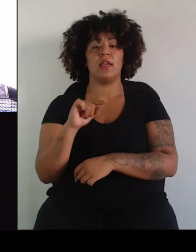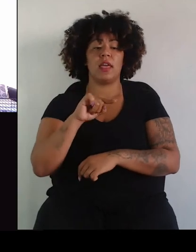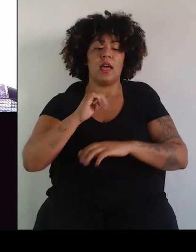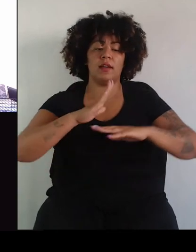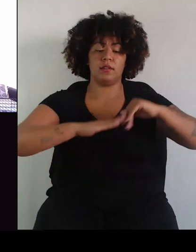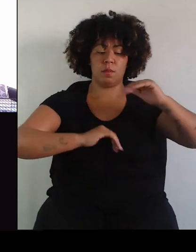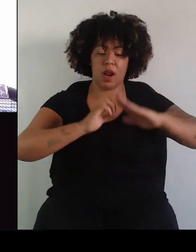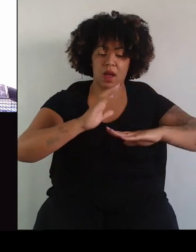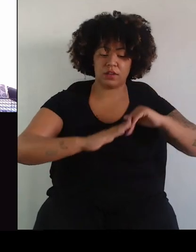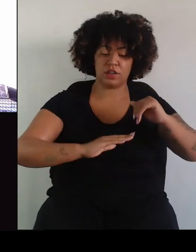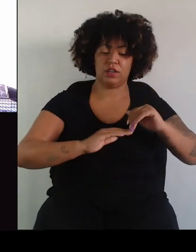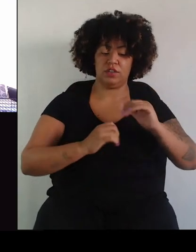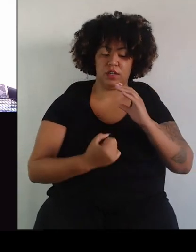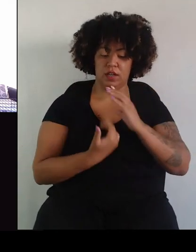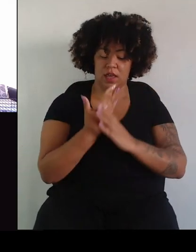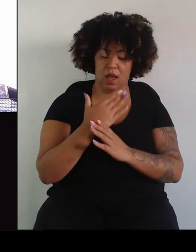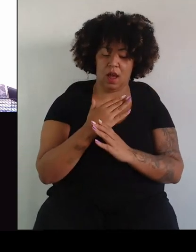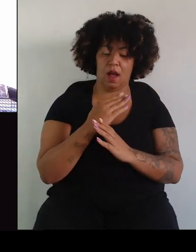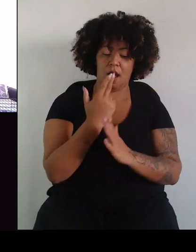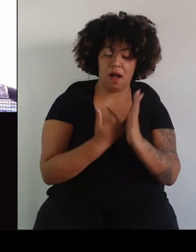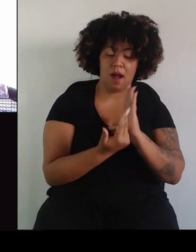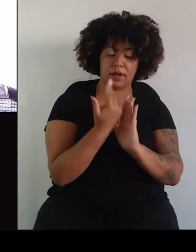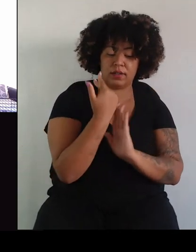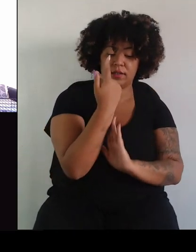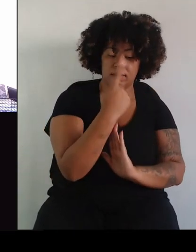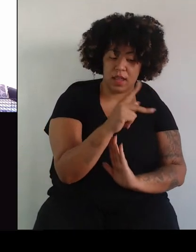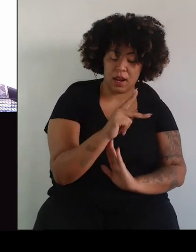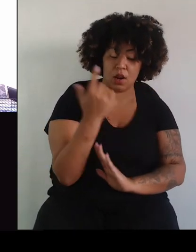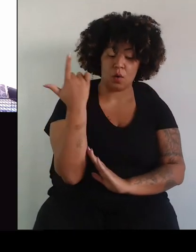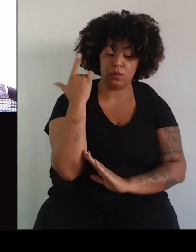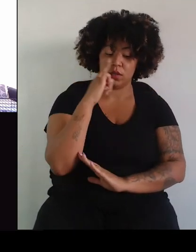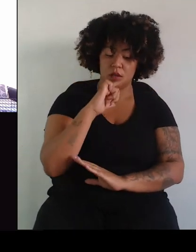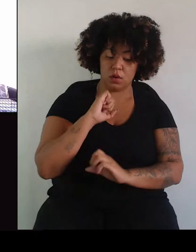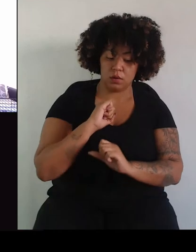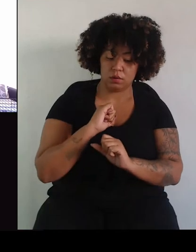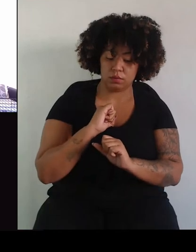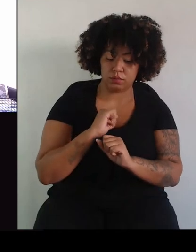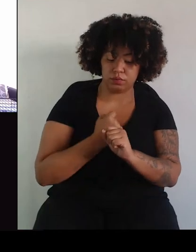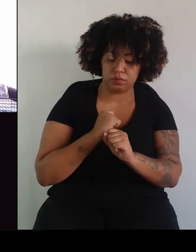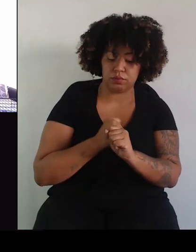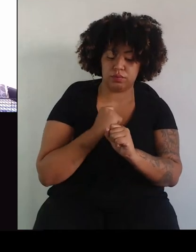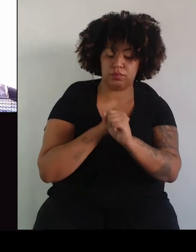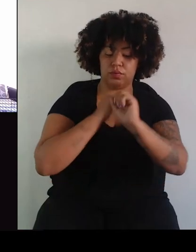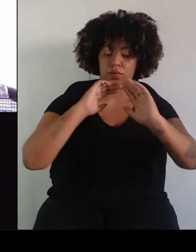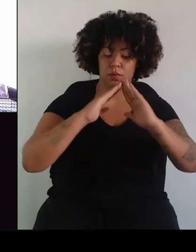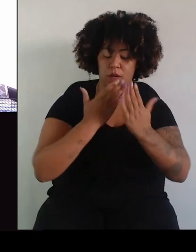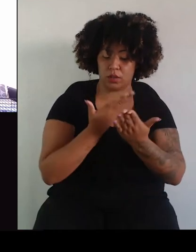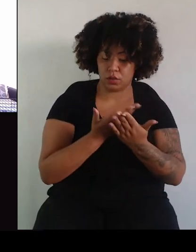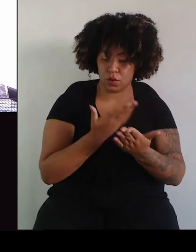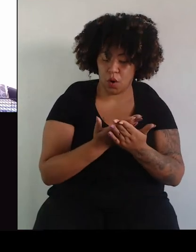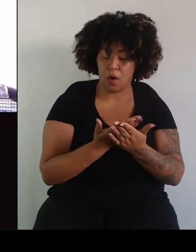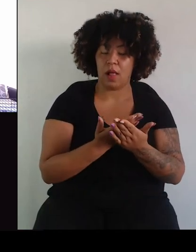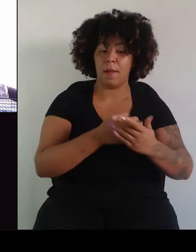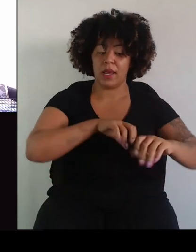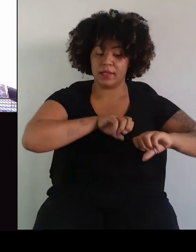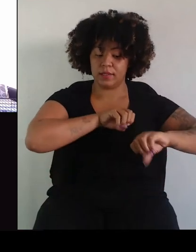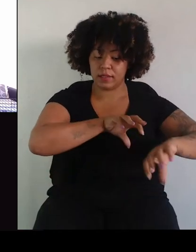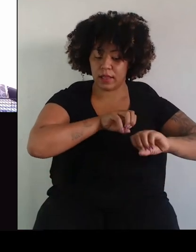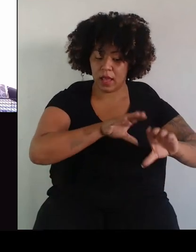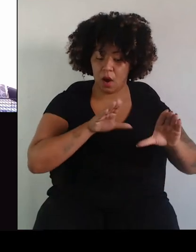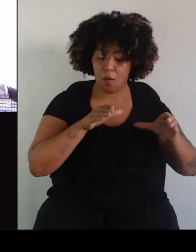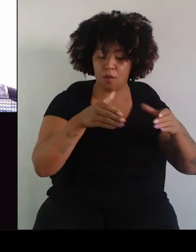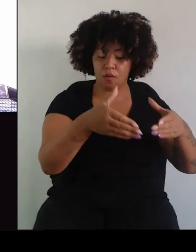construiu um espaço que é uma escola para jovens negros ser tão